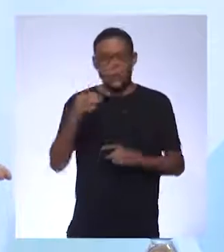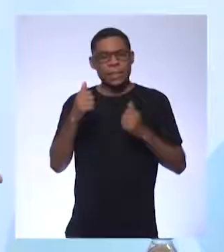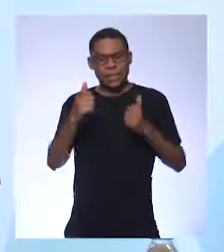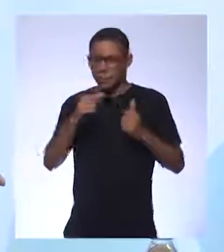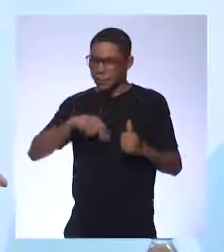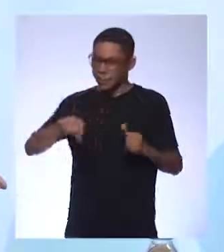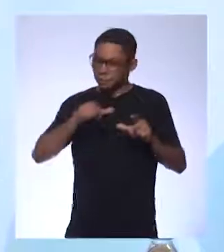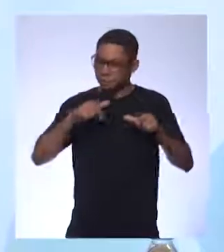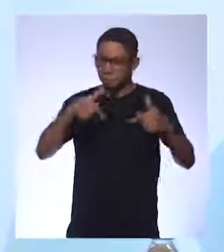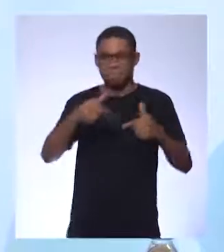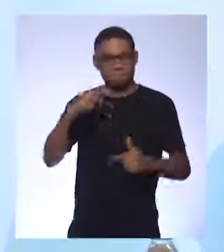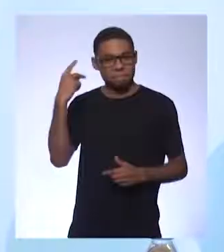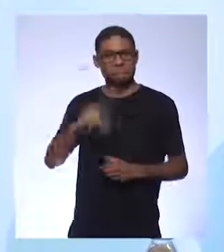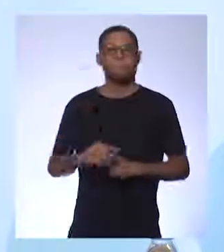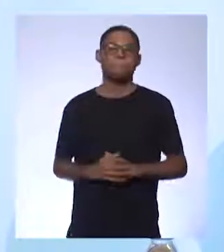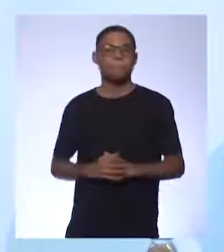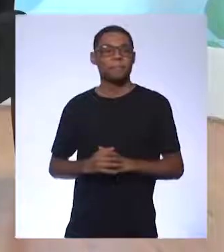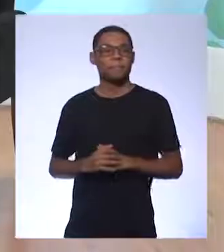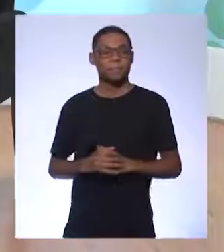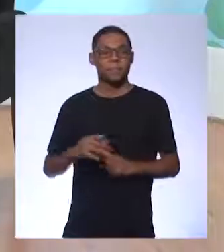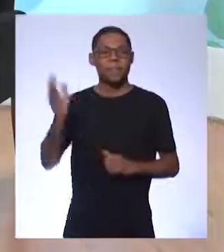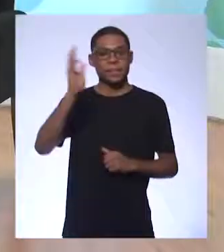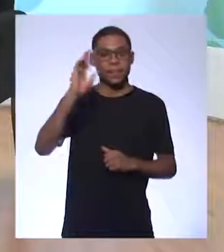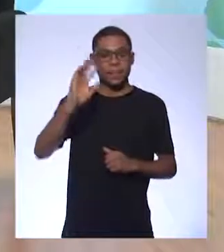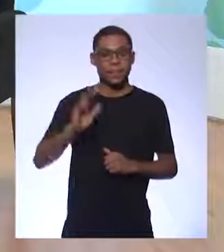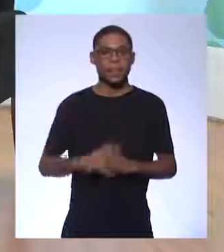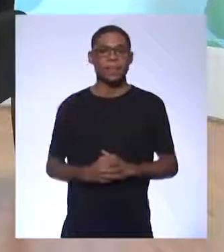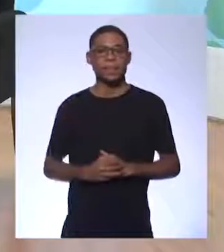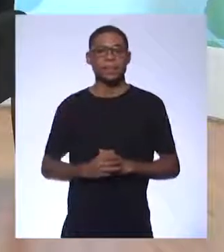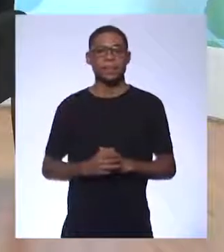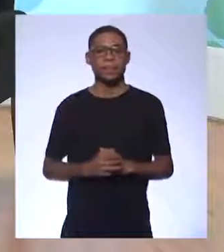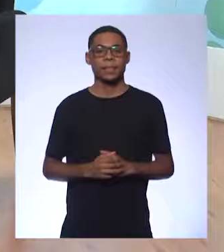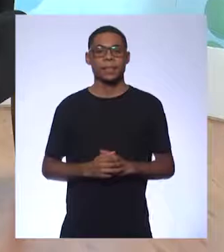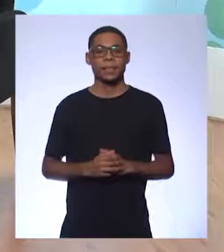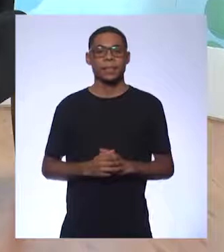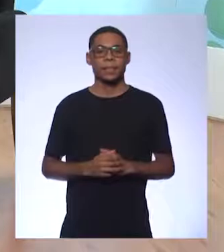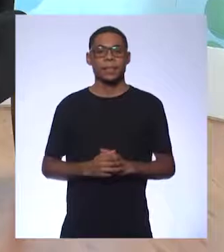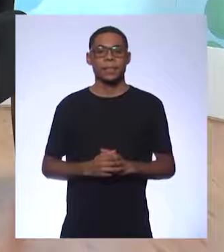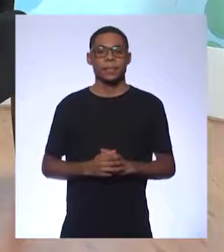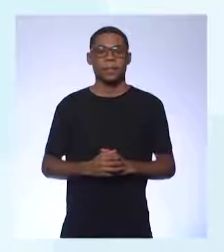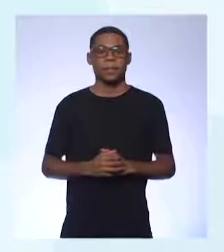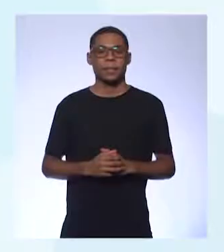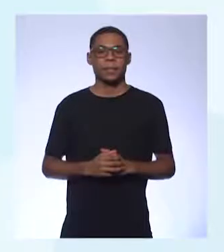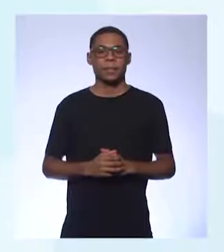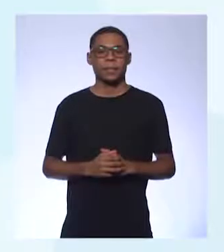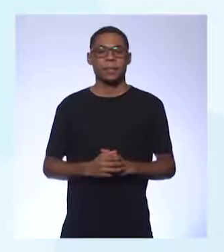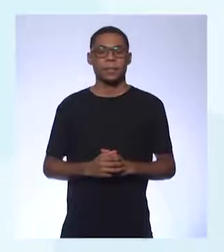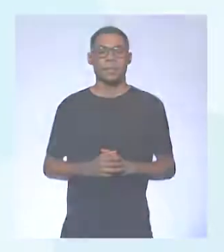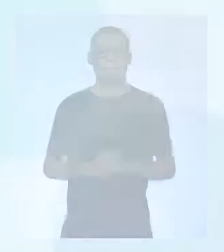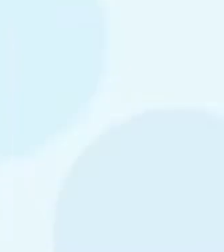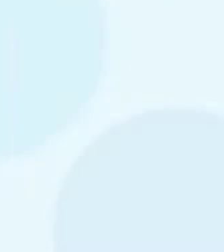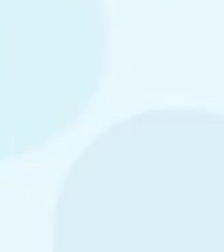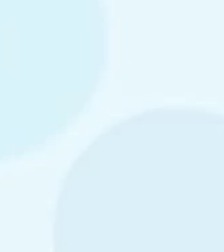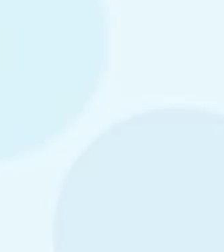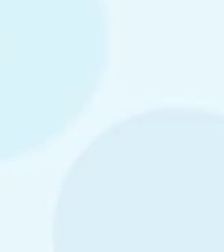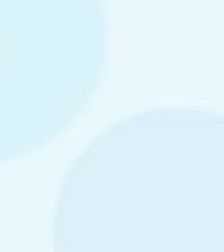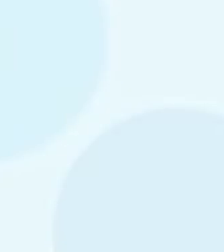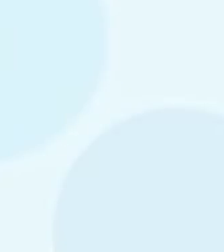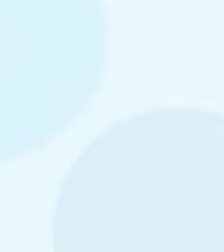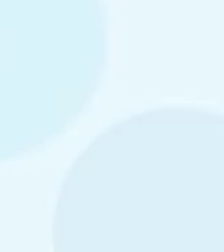força total. Isso mesmo. Tchau, turma. Tchau, tchau. Valeu.